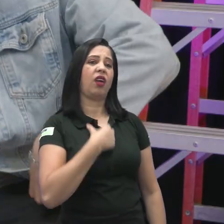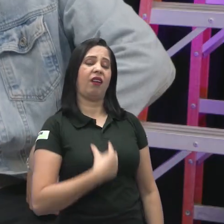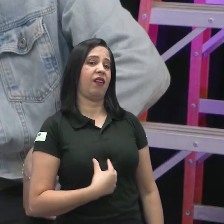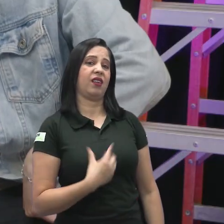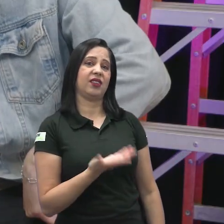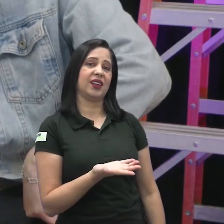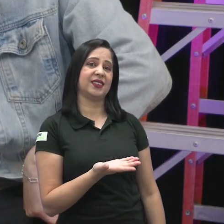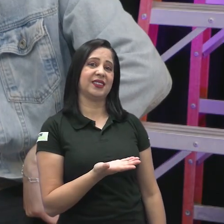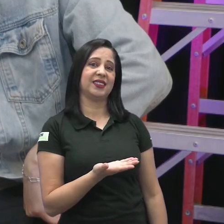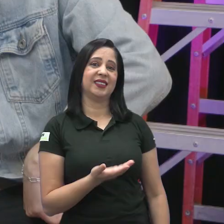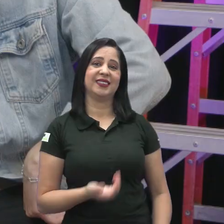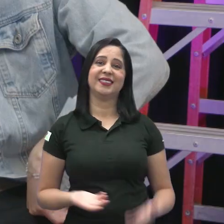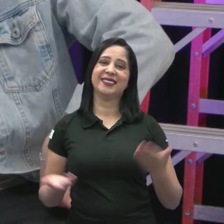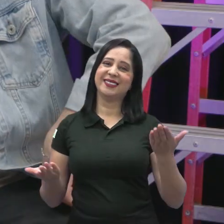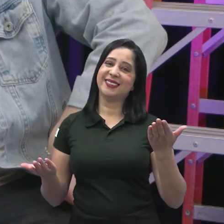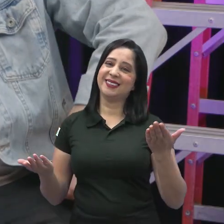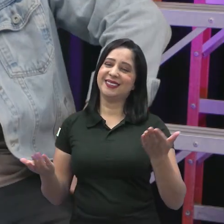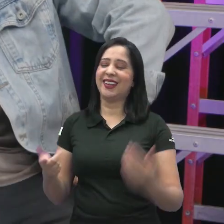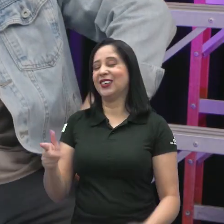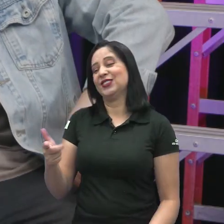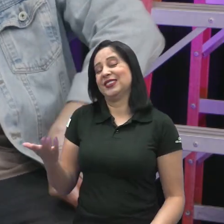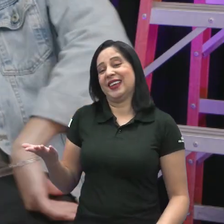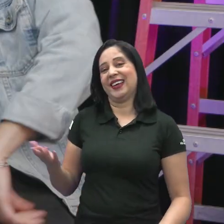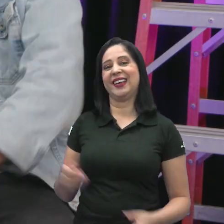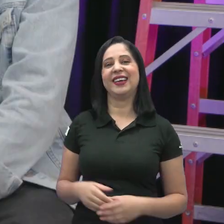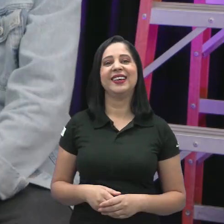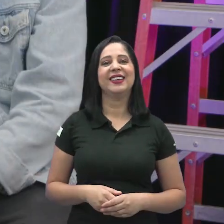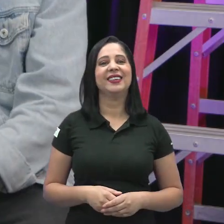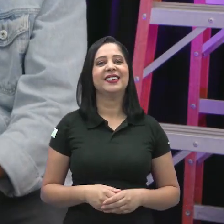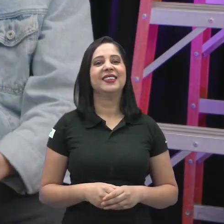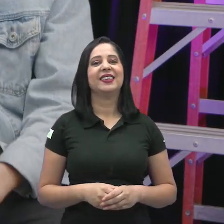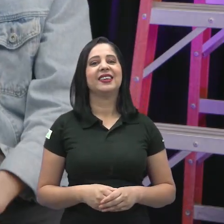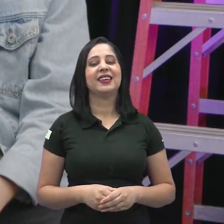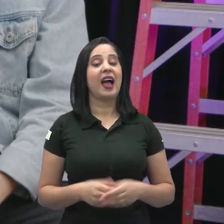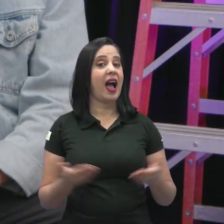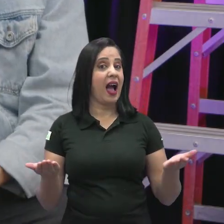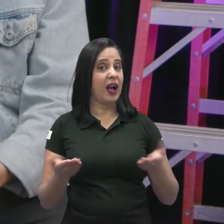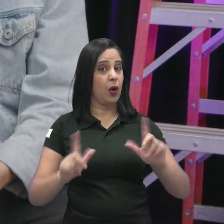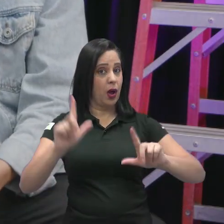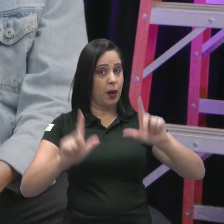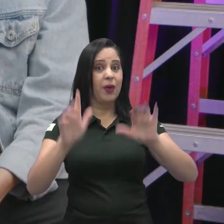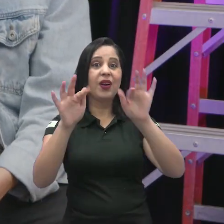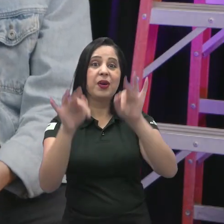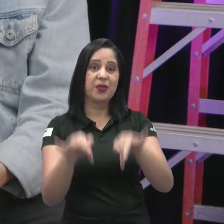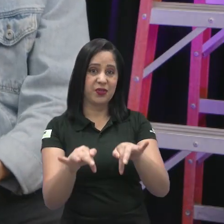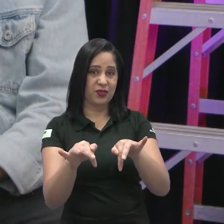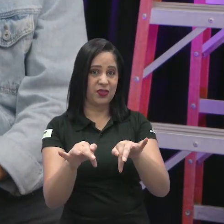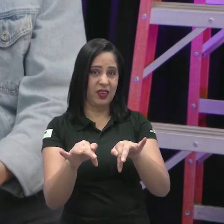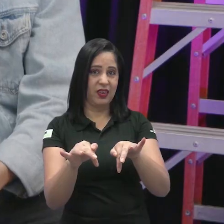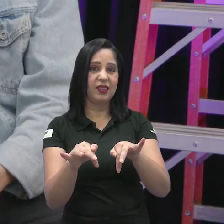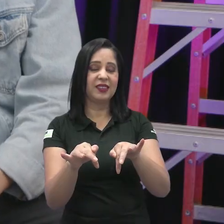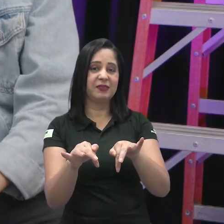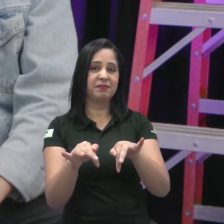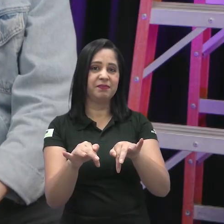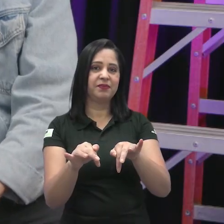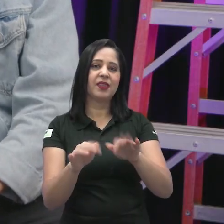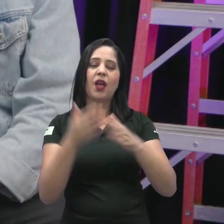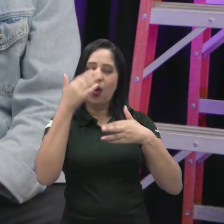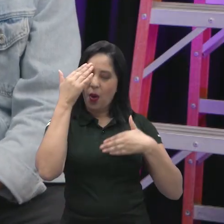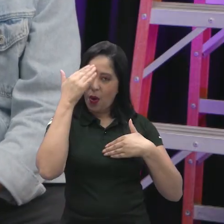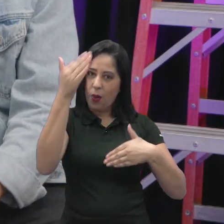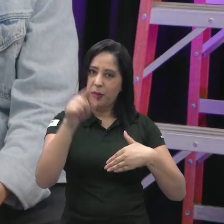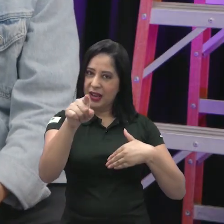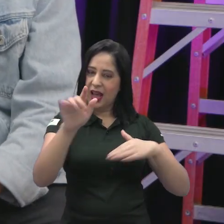casamento, inclusive. Tá um pouquinho longe, mas tudo bem. A gente vai chegando aqui no final do nosso Conexão Cultura.